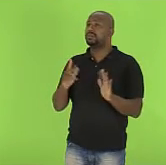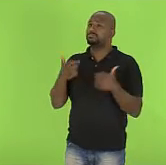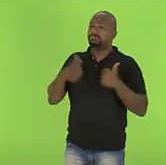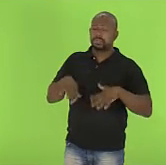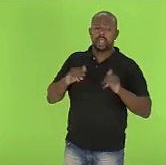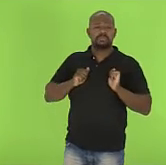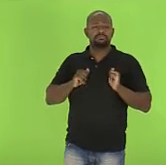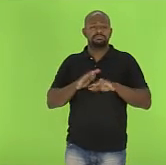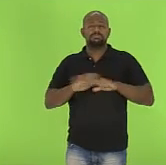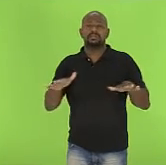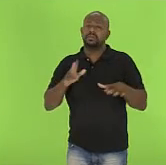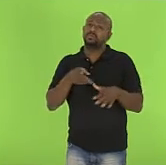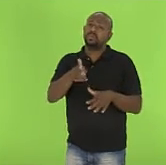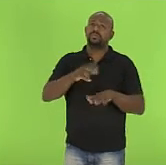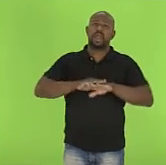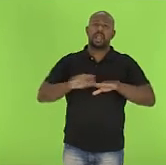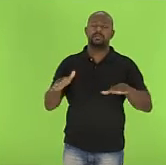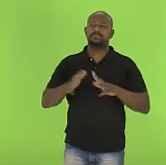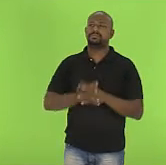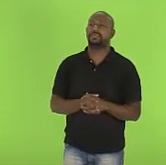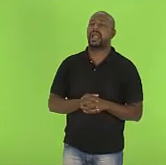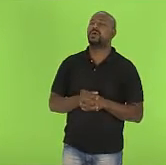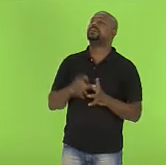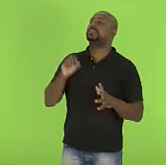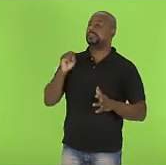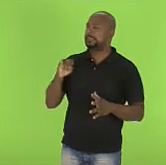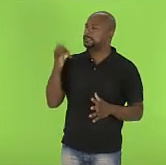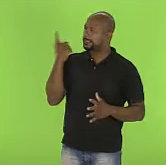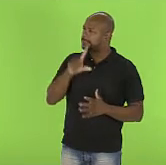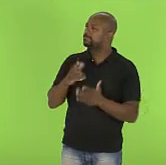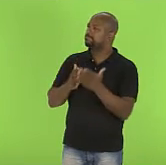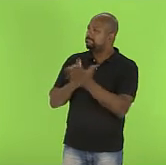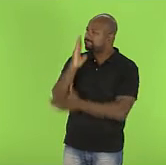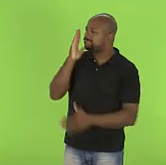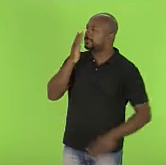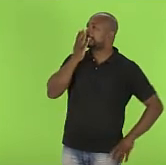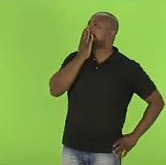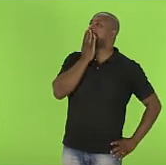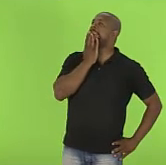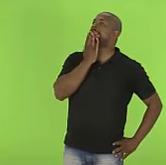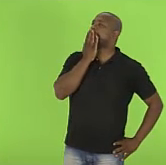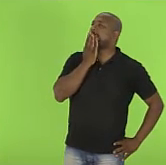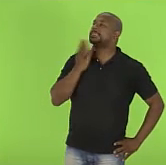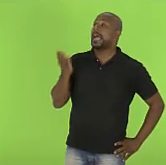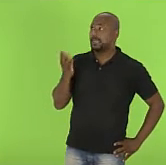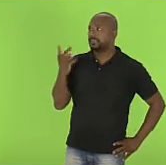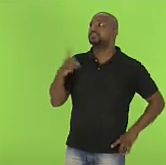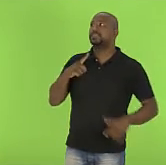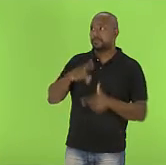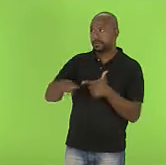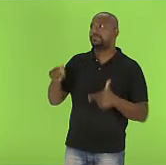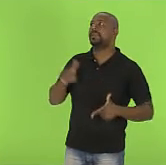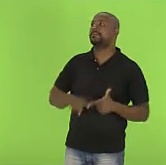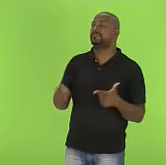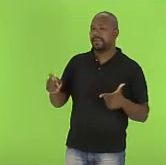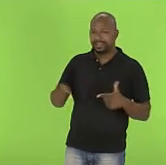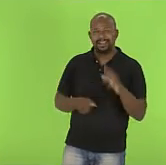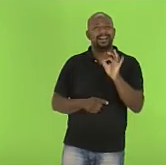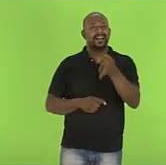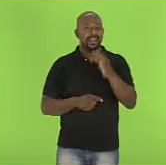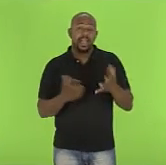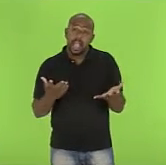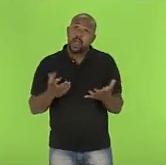Sim. Onde a gente estava, a gente vai continuar. Agora, se a gente for aprovado, aí a gente tem um